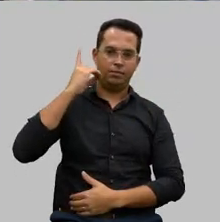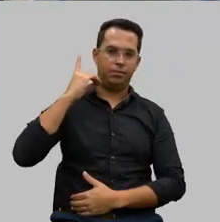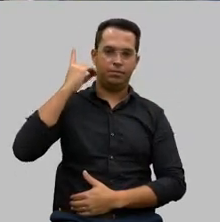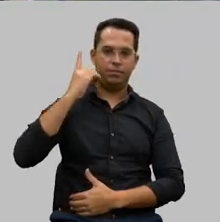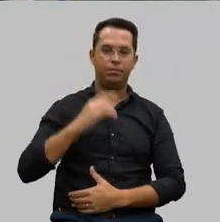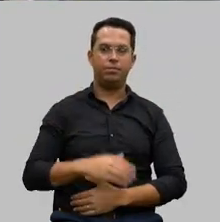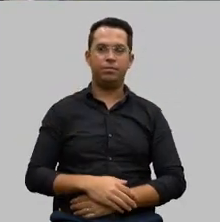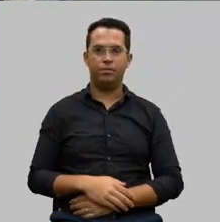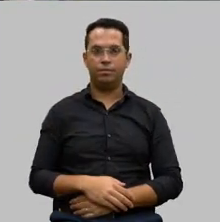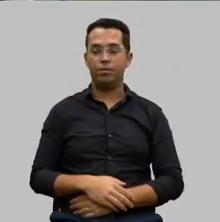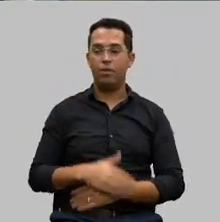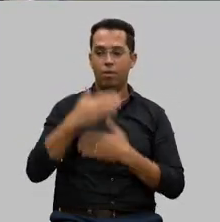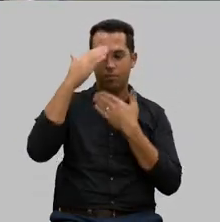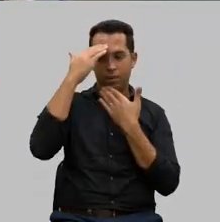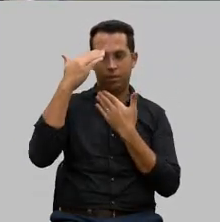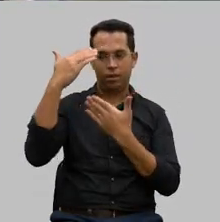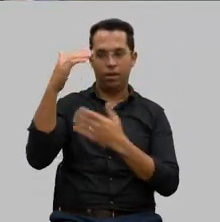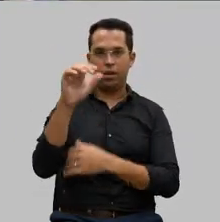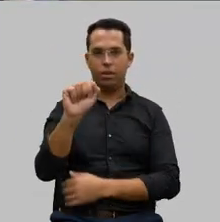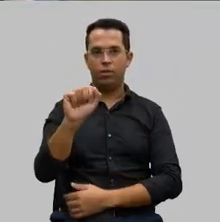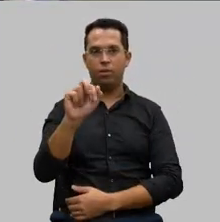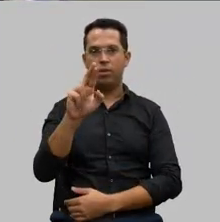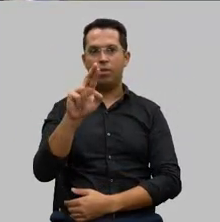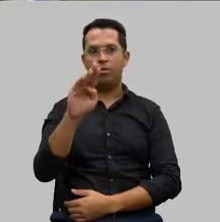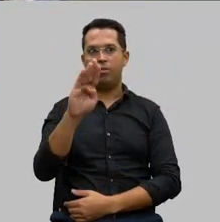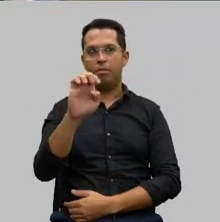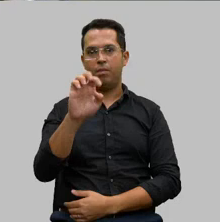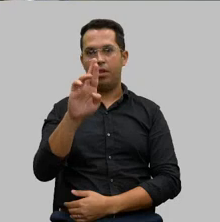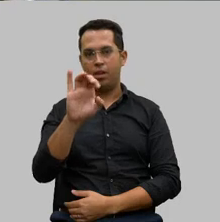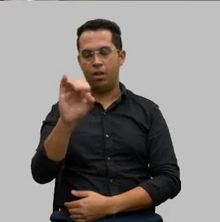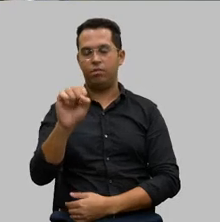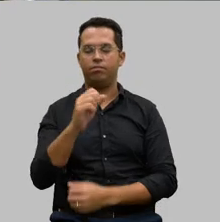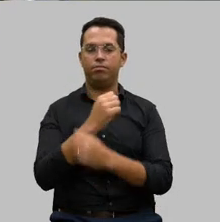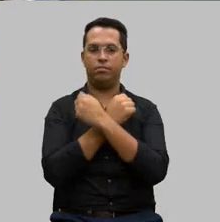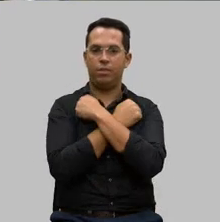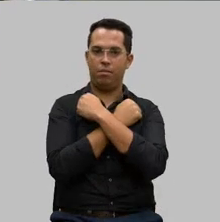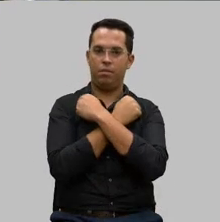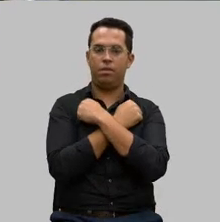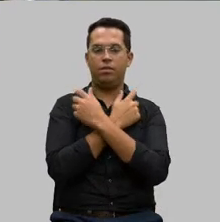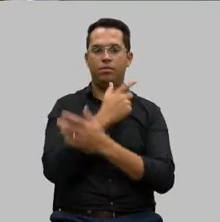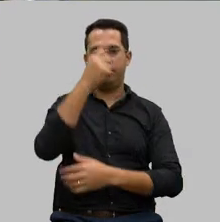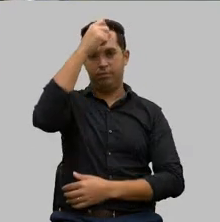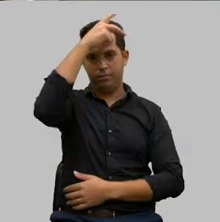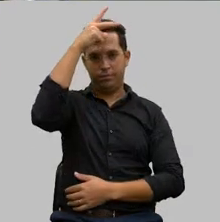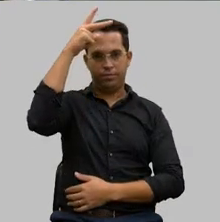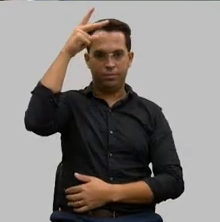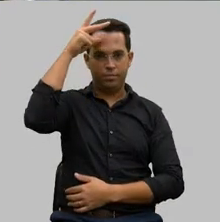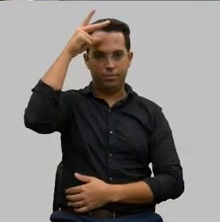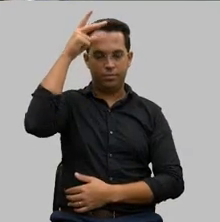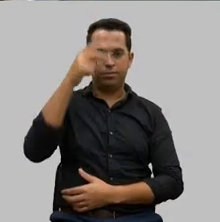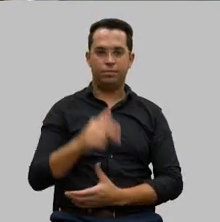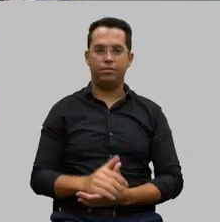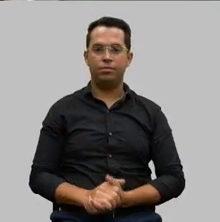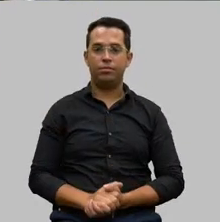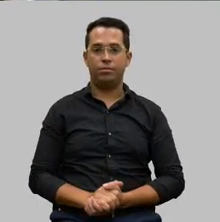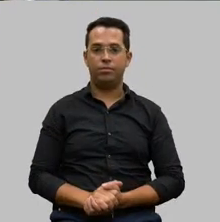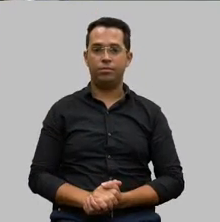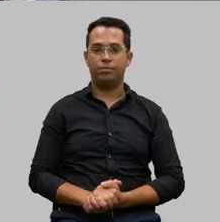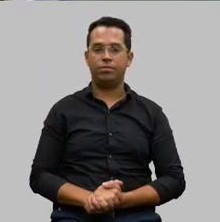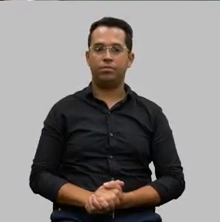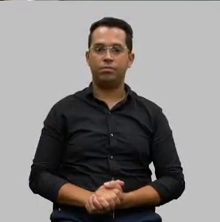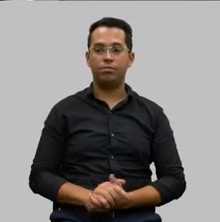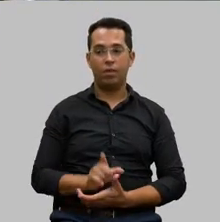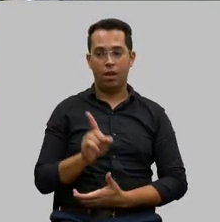Beto sua participação muito importante leva nosso abraço ao prefeito salto que o Beto é uma liderança